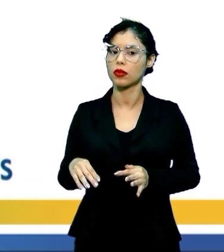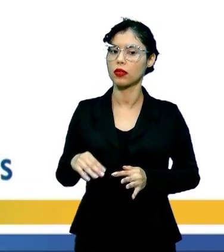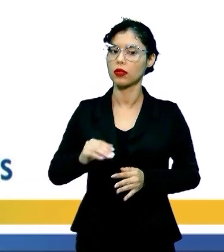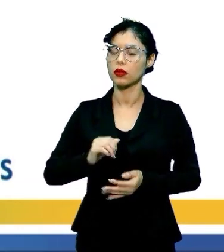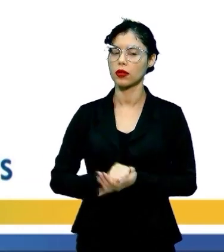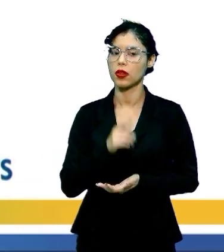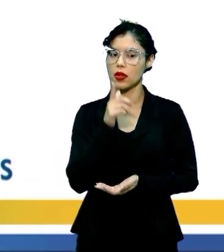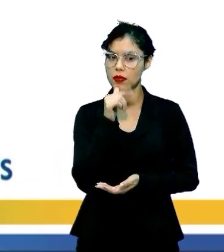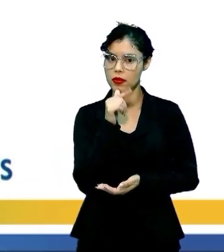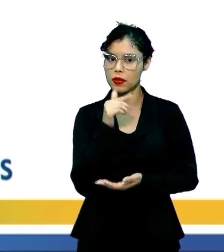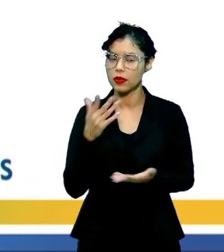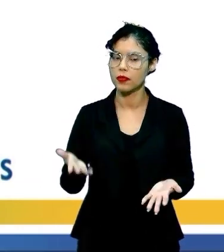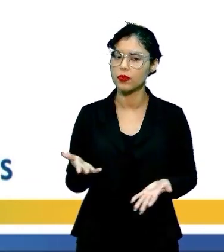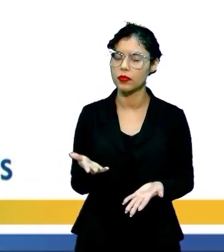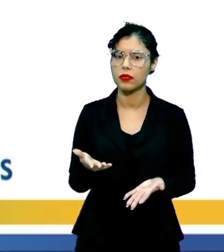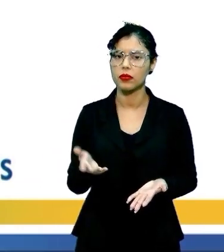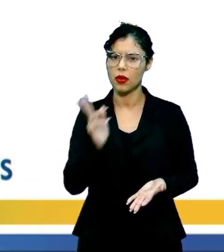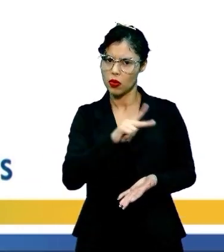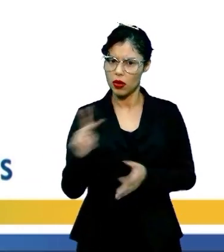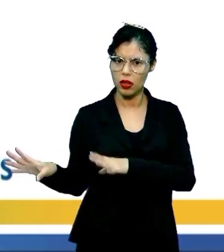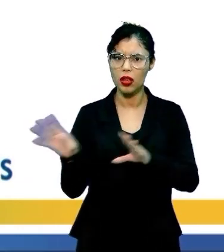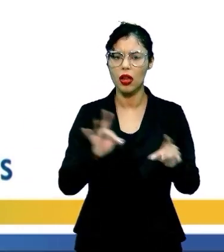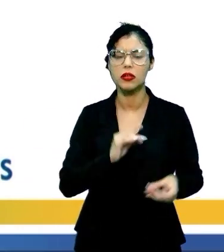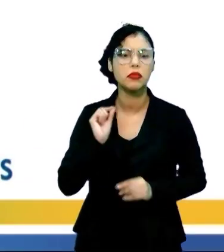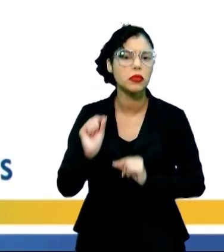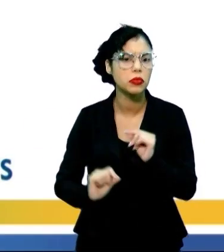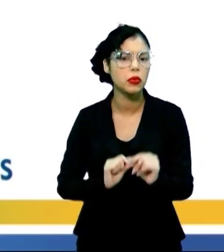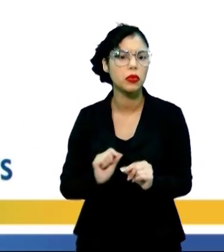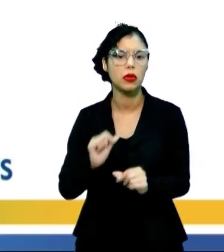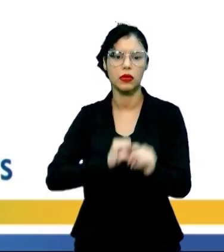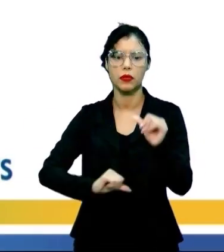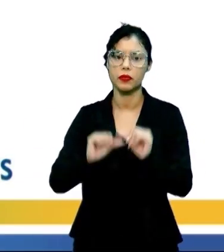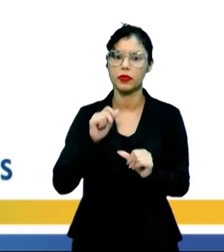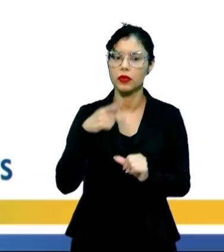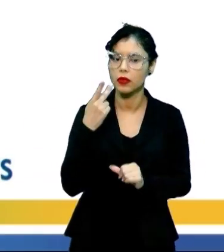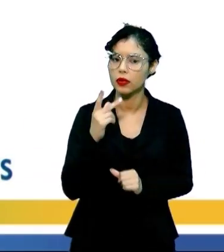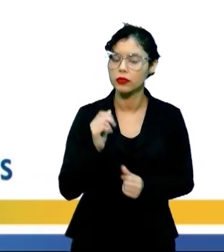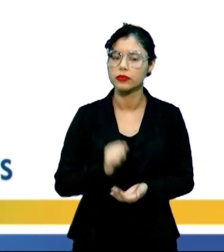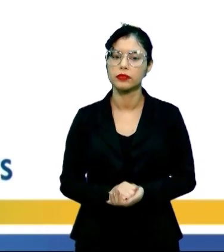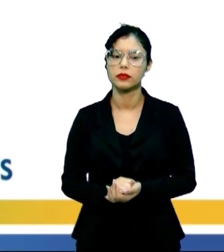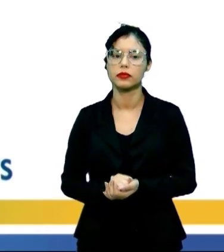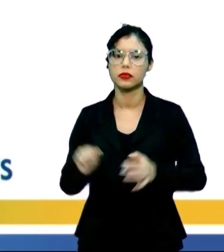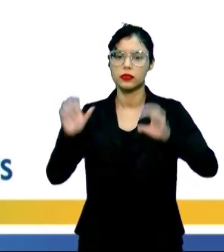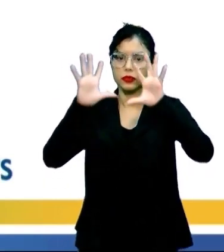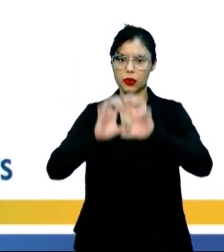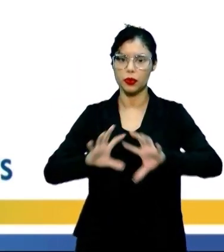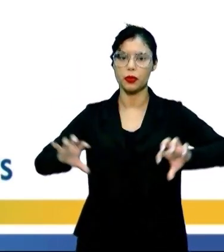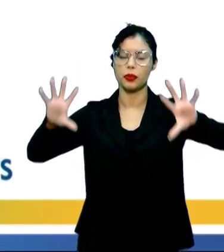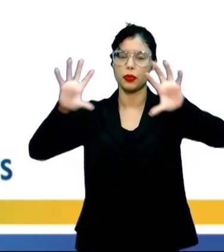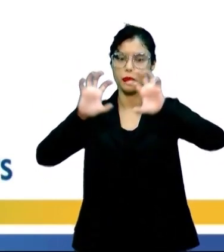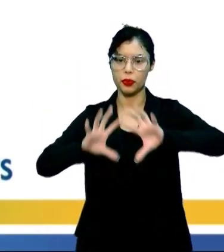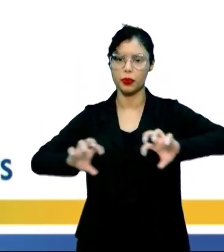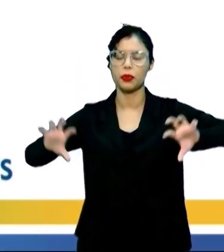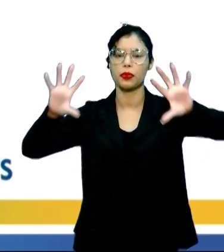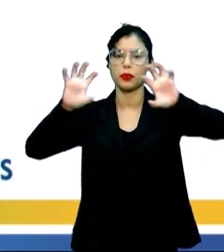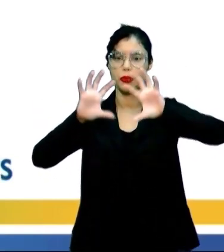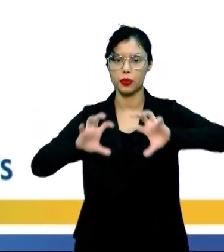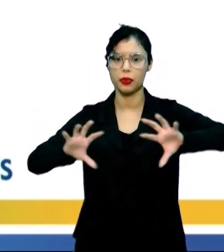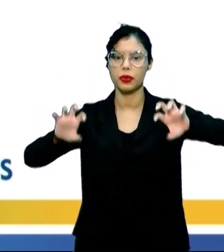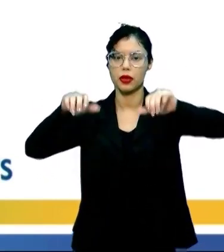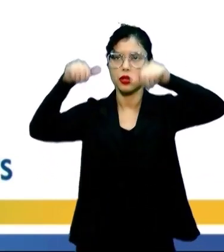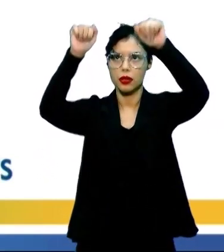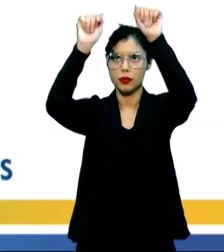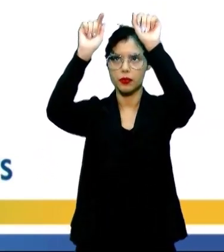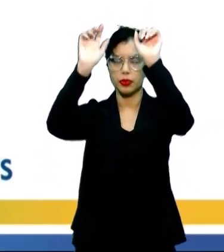da água. Mas através de que mudanças que nós estamos falando? Da evaporação, da condensação,